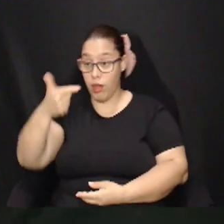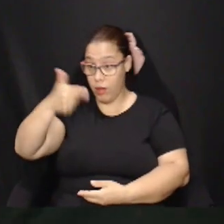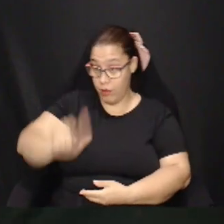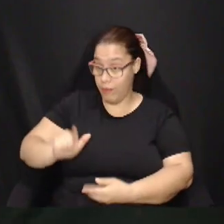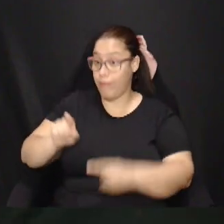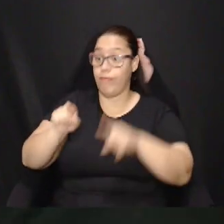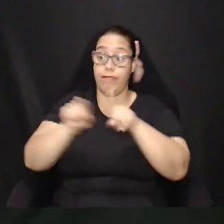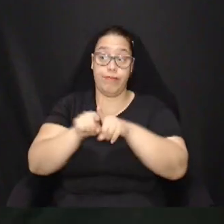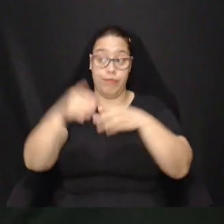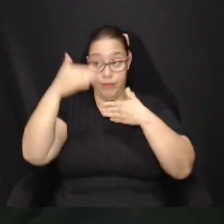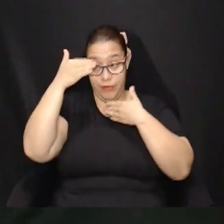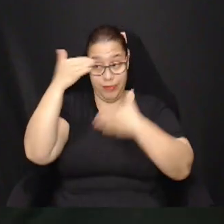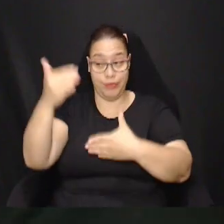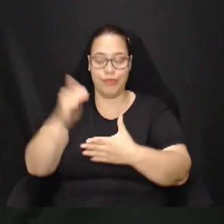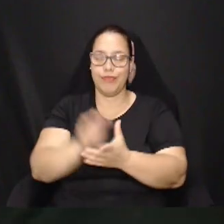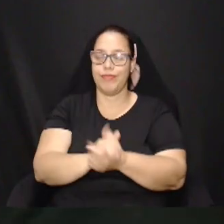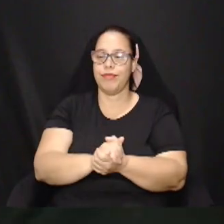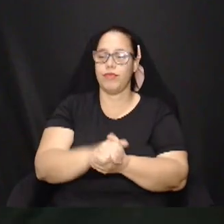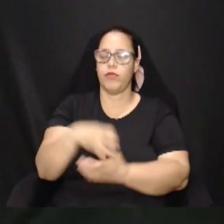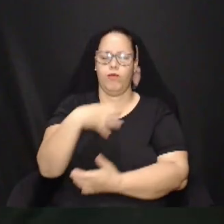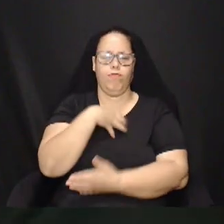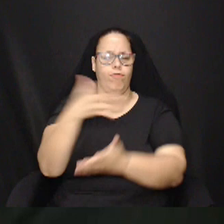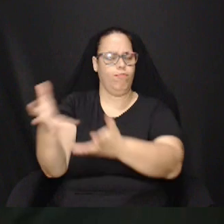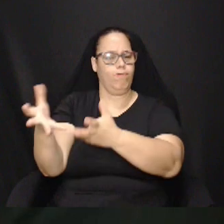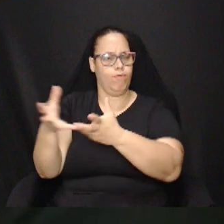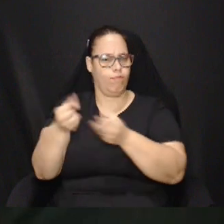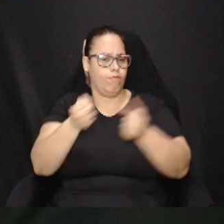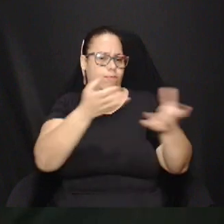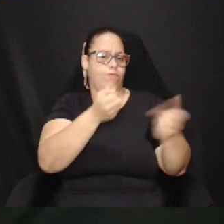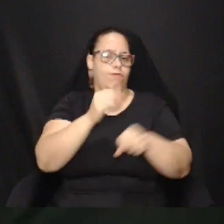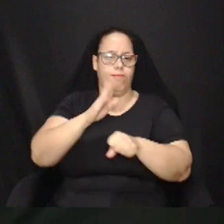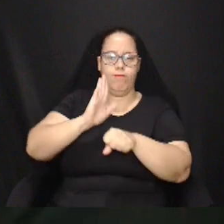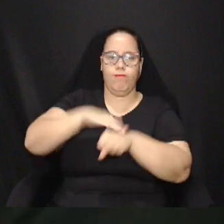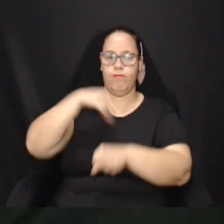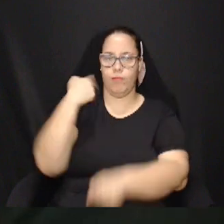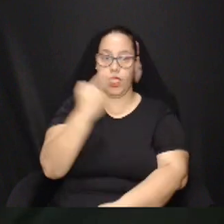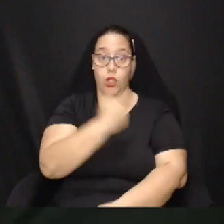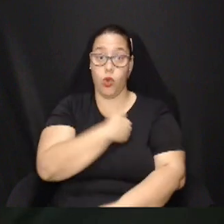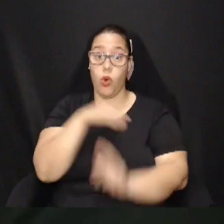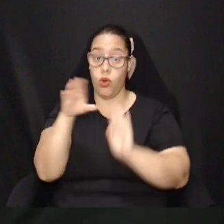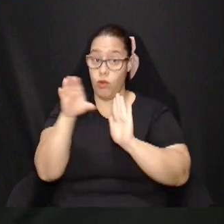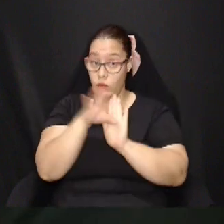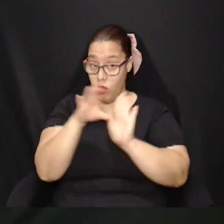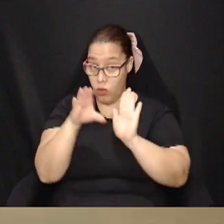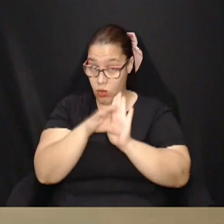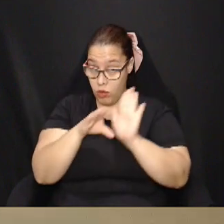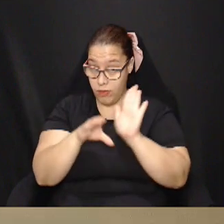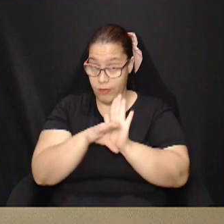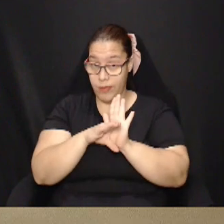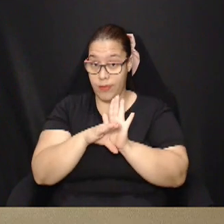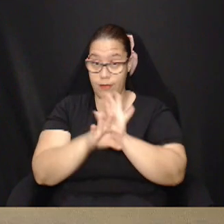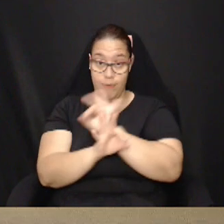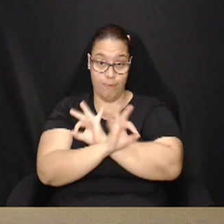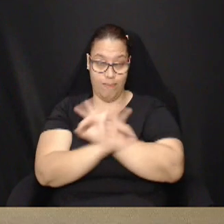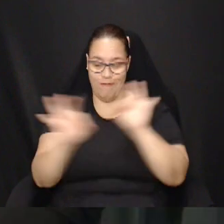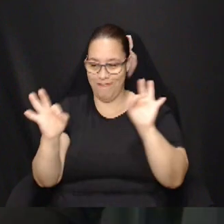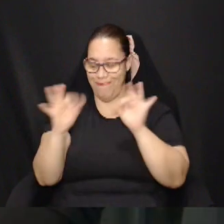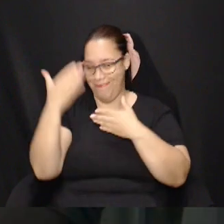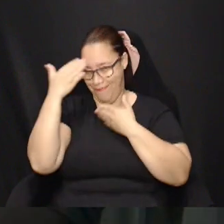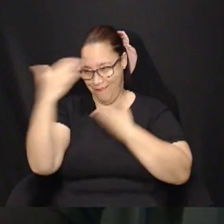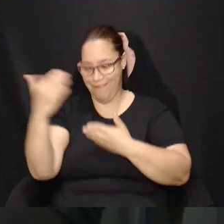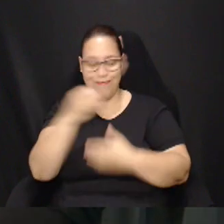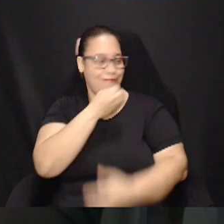agradeço e sinta-se convidada para mais vezes aqui no nosso programa, acho que foi nota 1000, obrigada. Que bom, obrigada